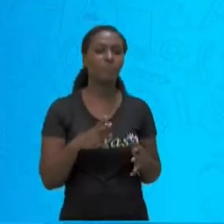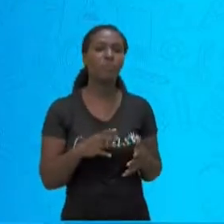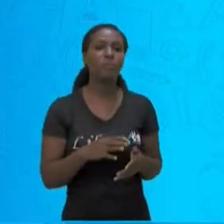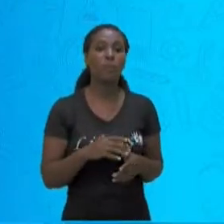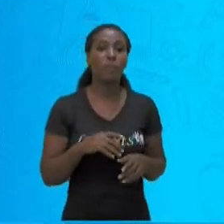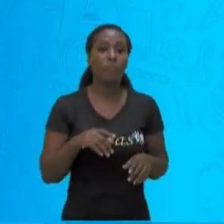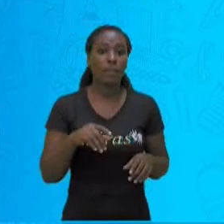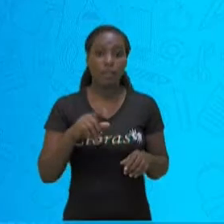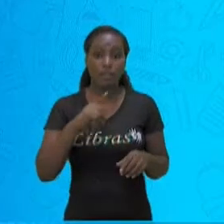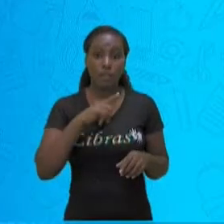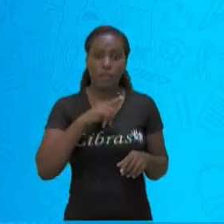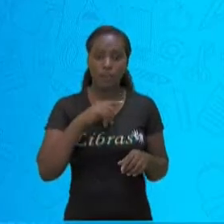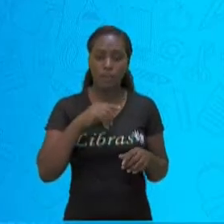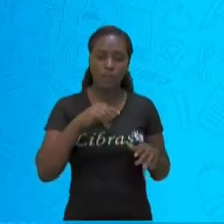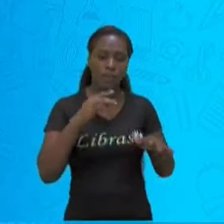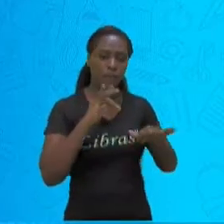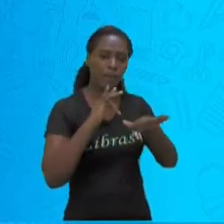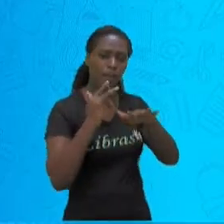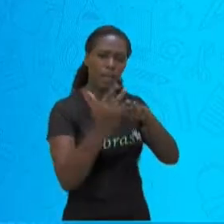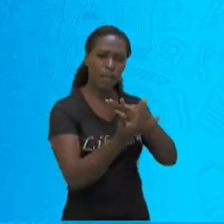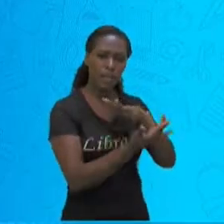de comunicação.